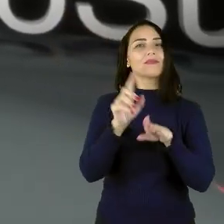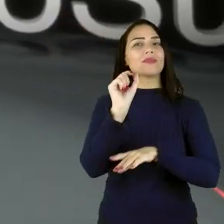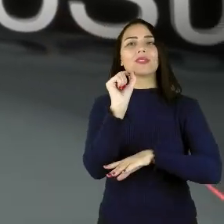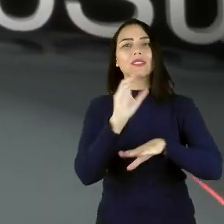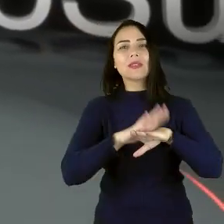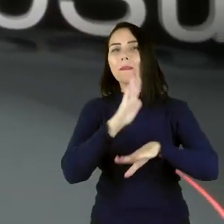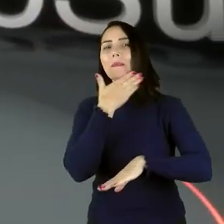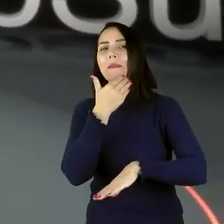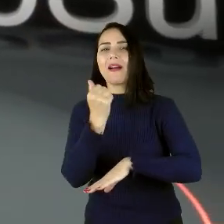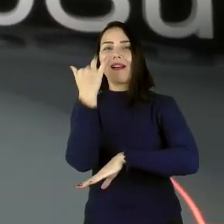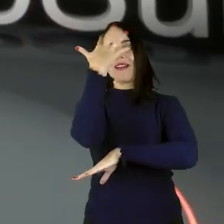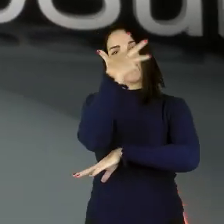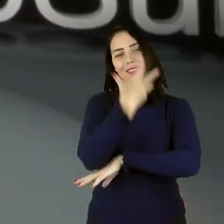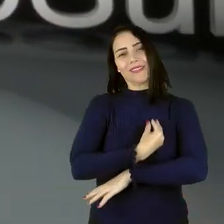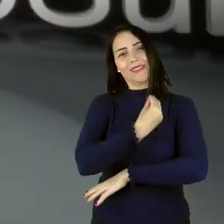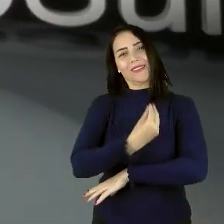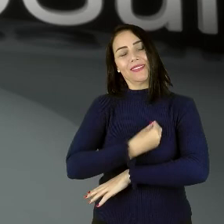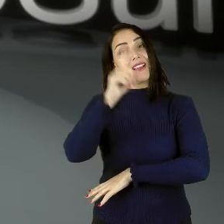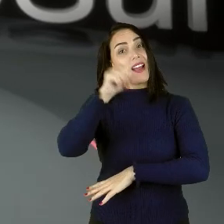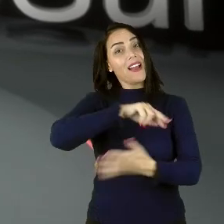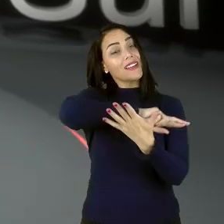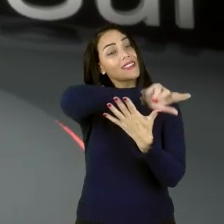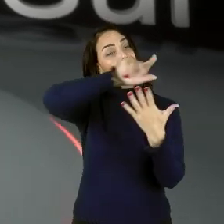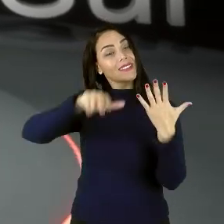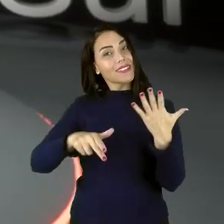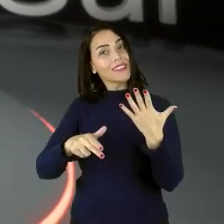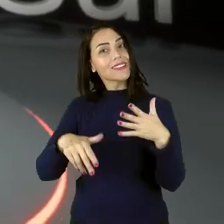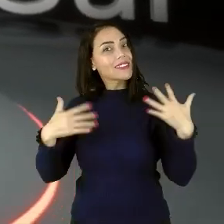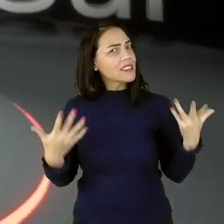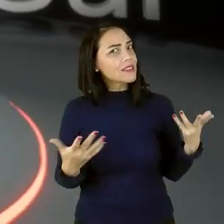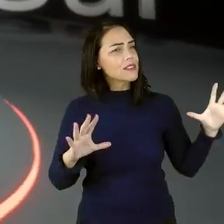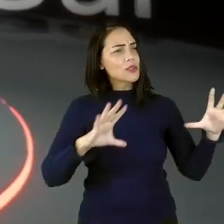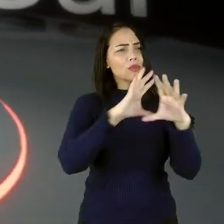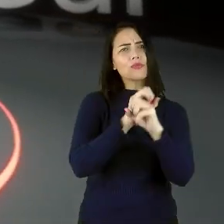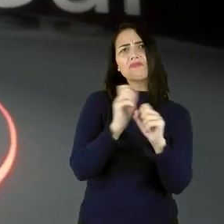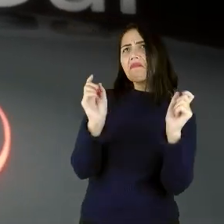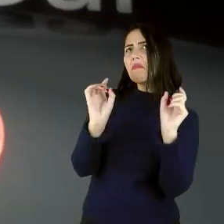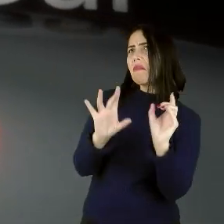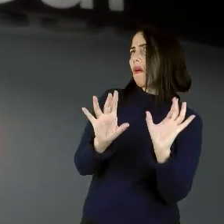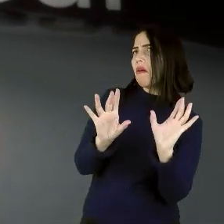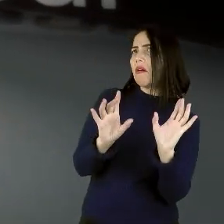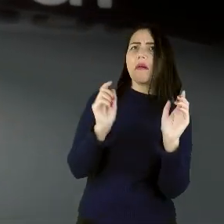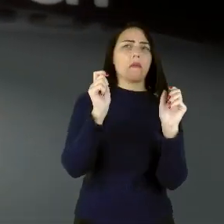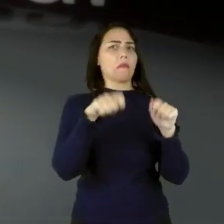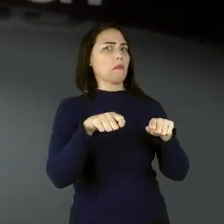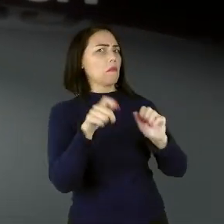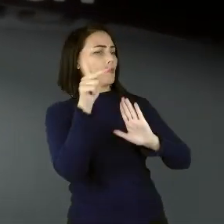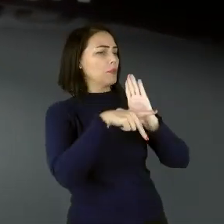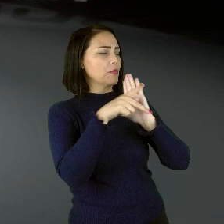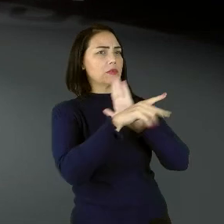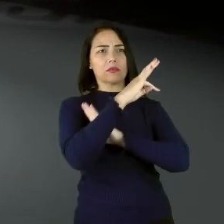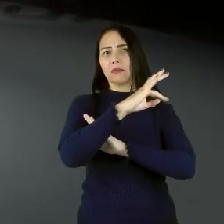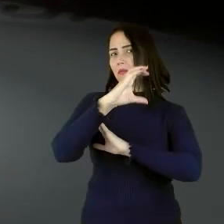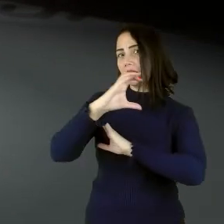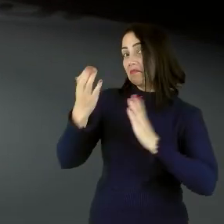que há de mais belo na vida, as diferenças. Isso tudo poderia ser apenas um projeto de TCC, utopia de